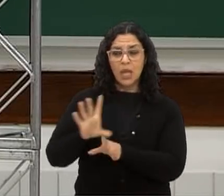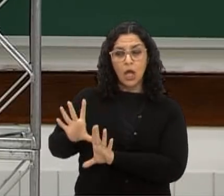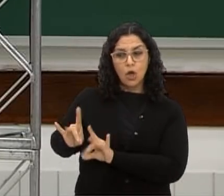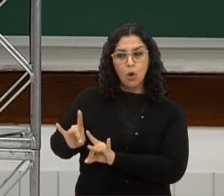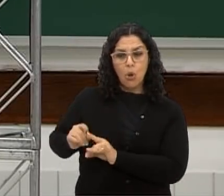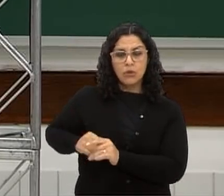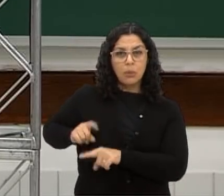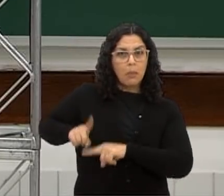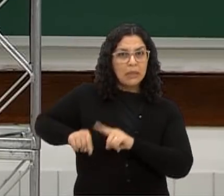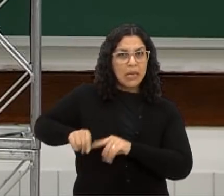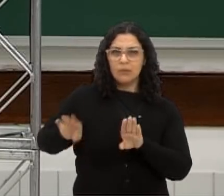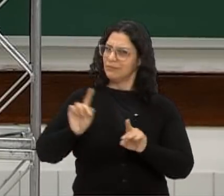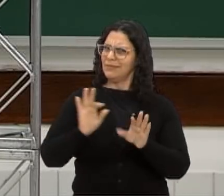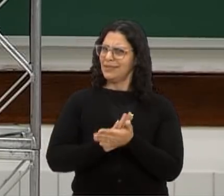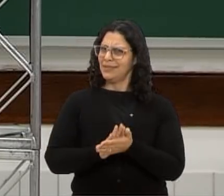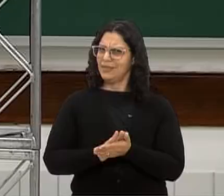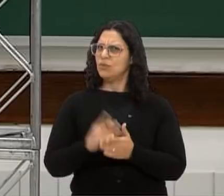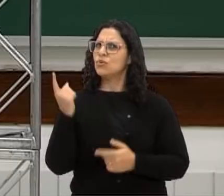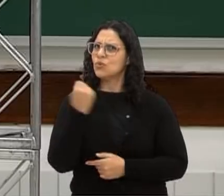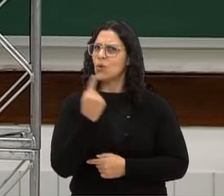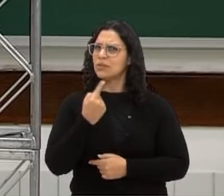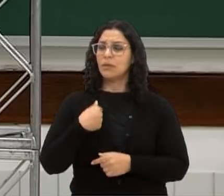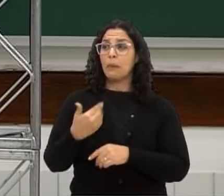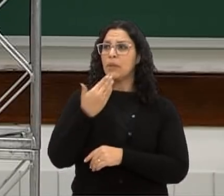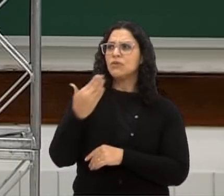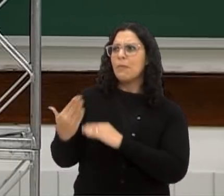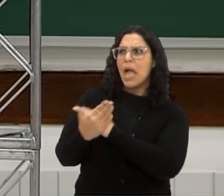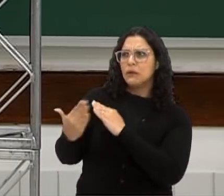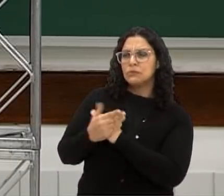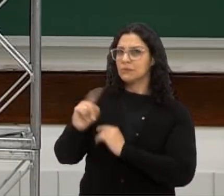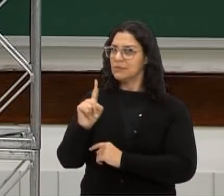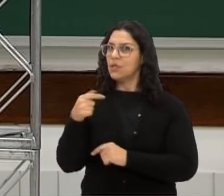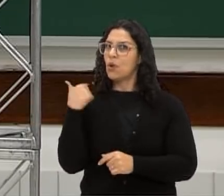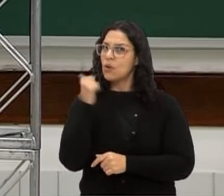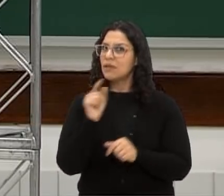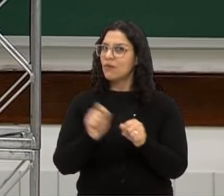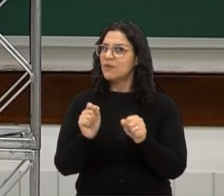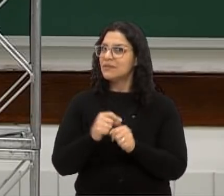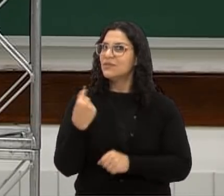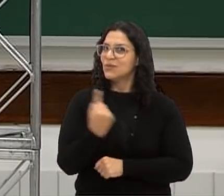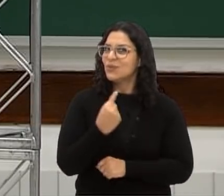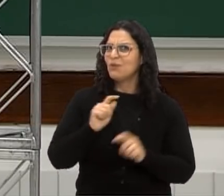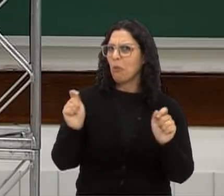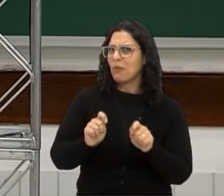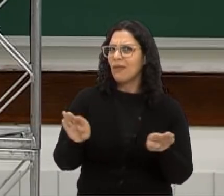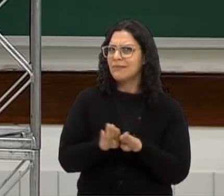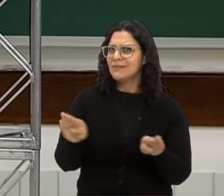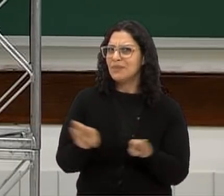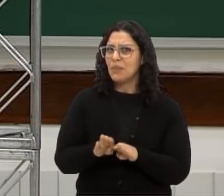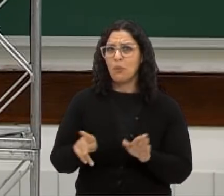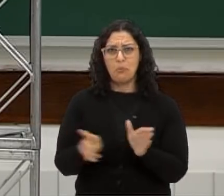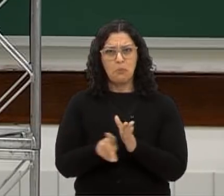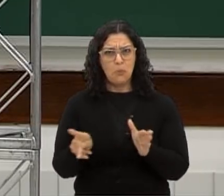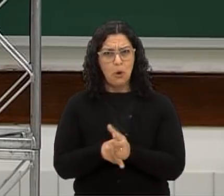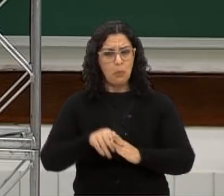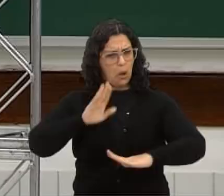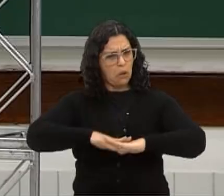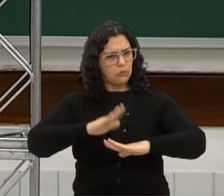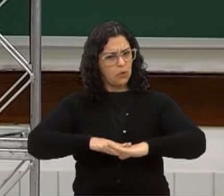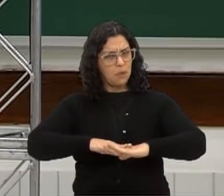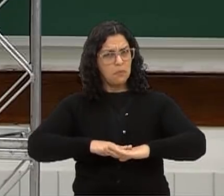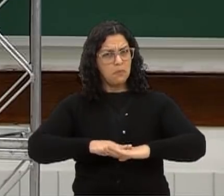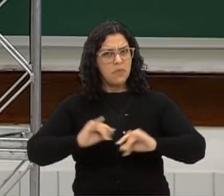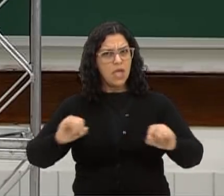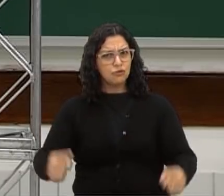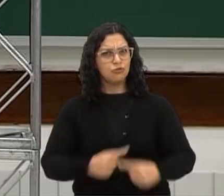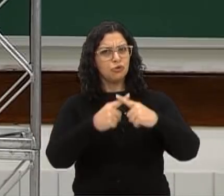no caderno, ou sem precisar pedir ajuda para alguém. Eu preciso assim que vocês já estejam caminhando, né, no jogo